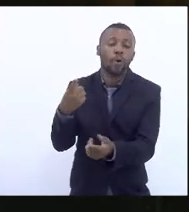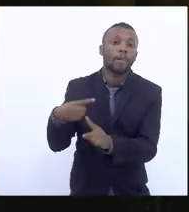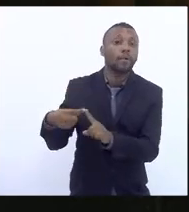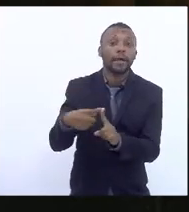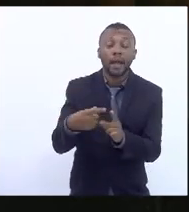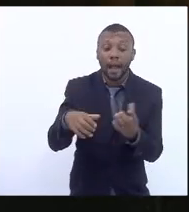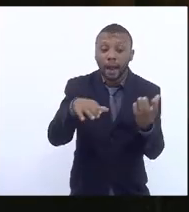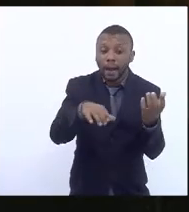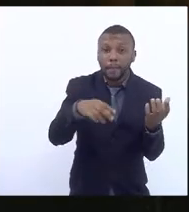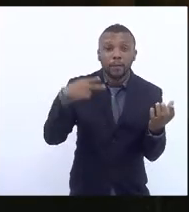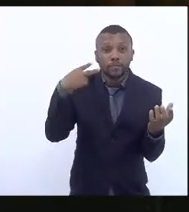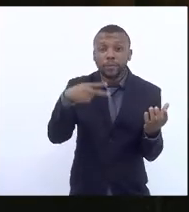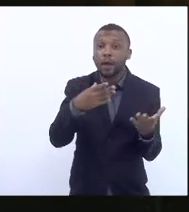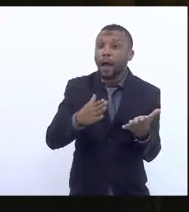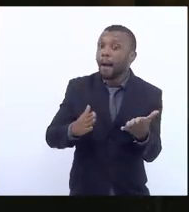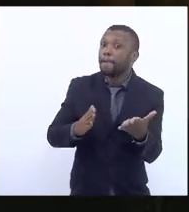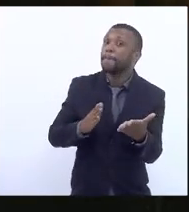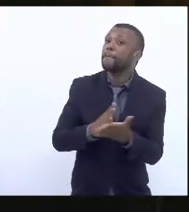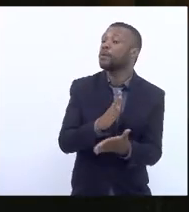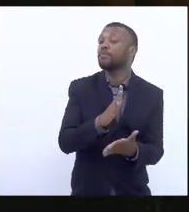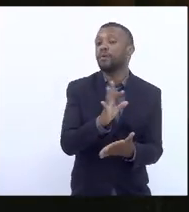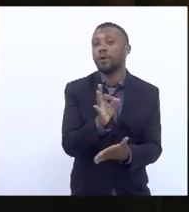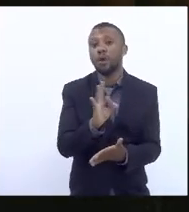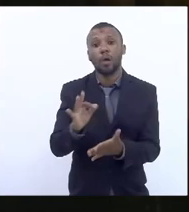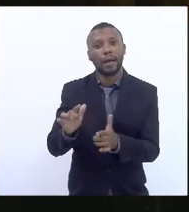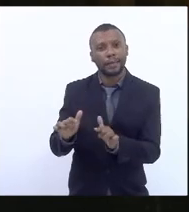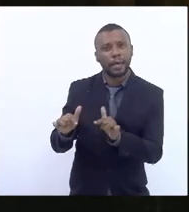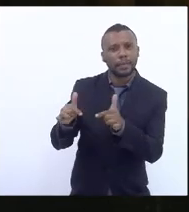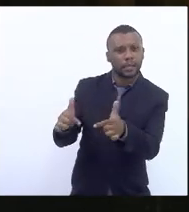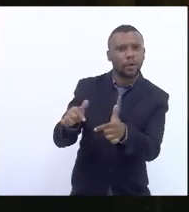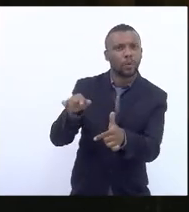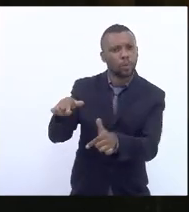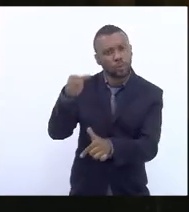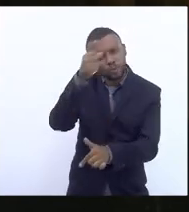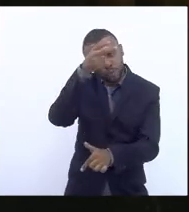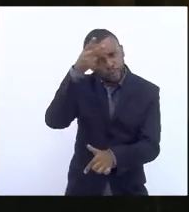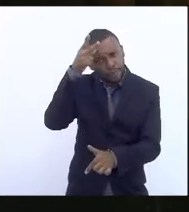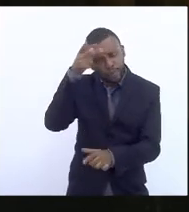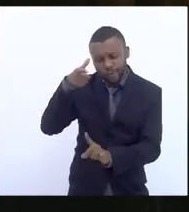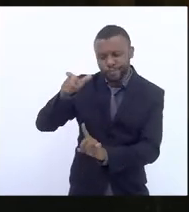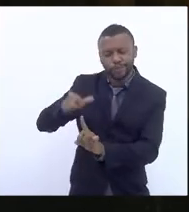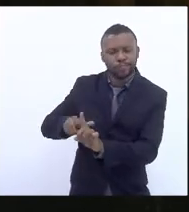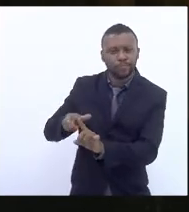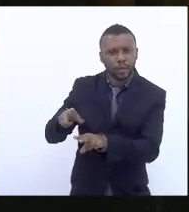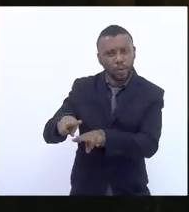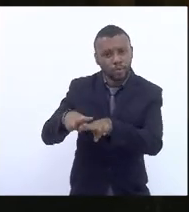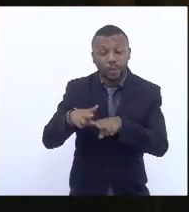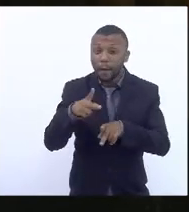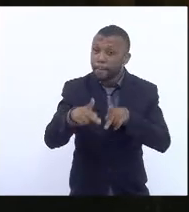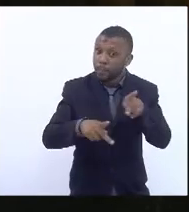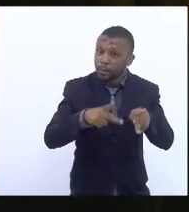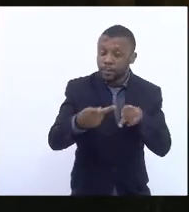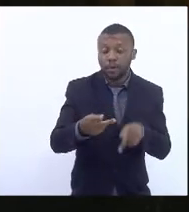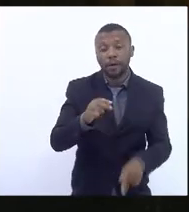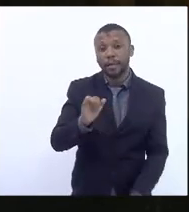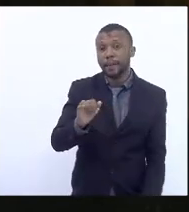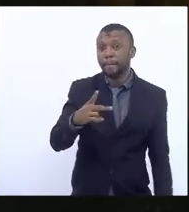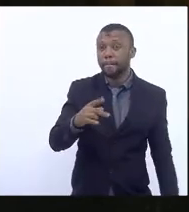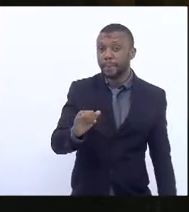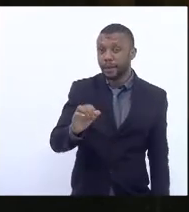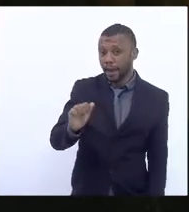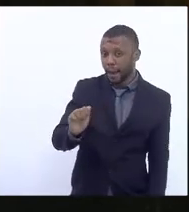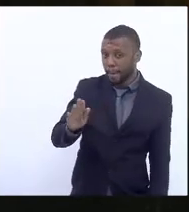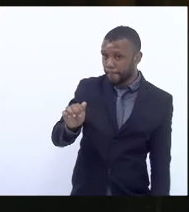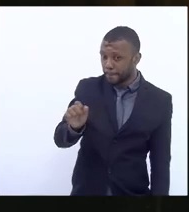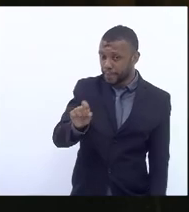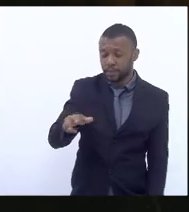Vereadores aprovou esse ato do prefeito. Portanto, com a população de Ipiabas não vai fazer, com a